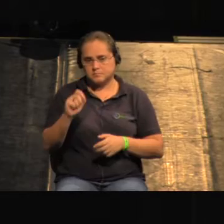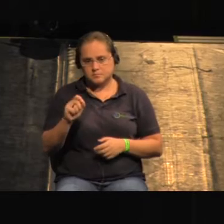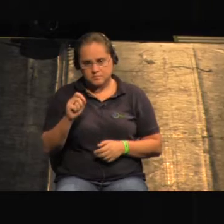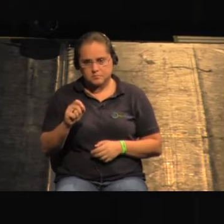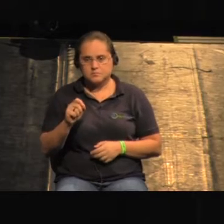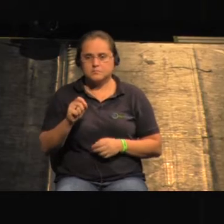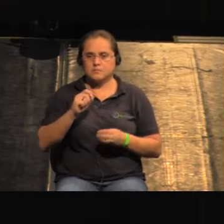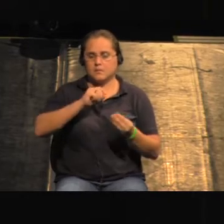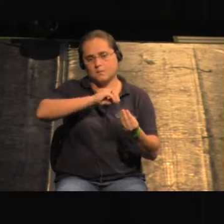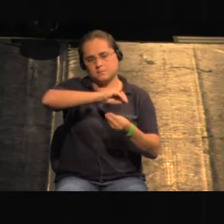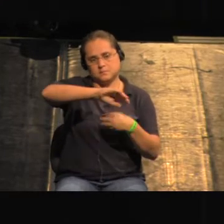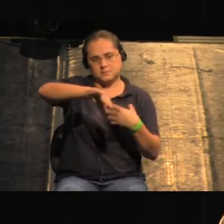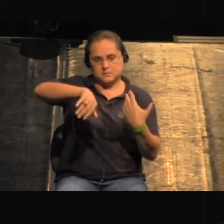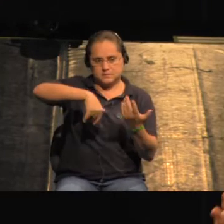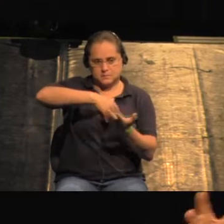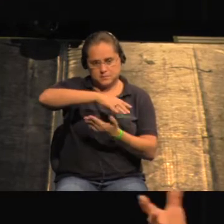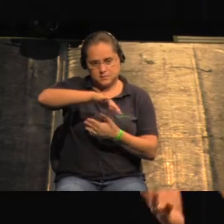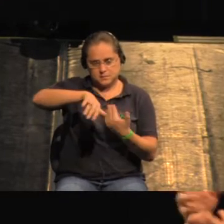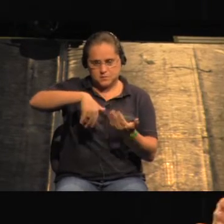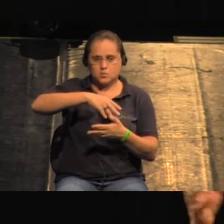observamos a